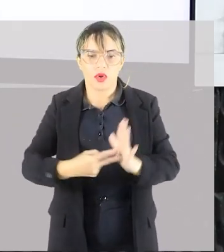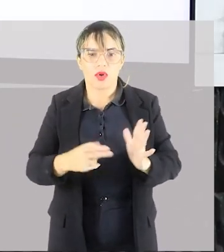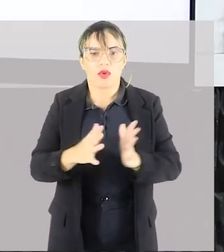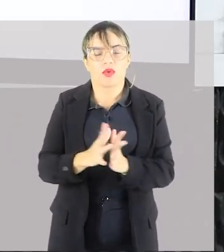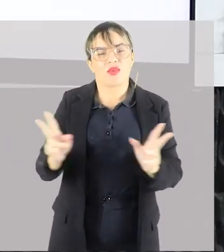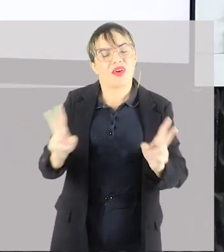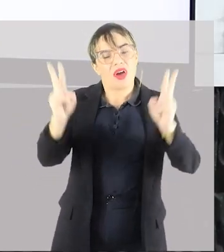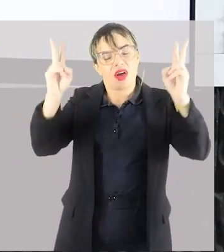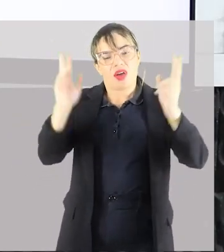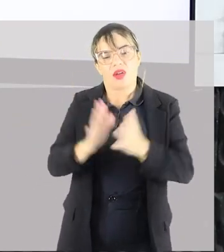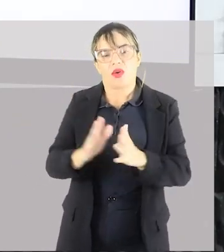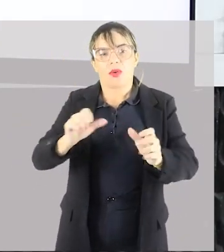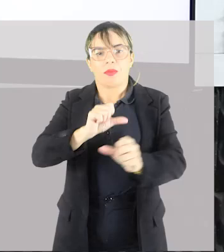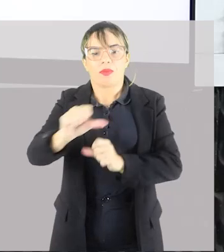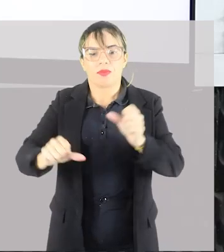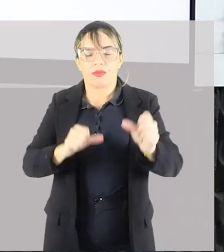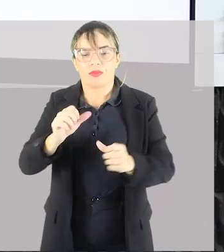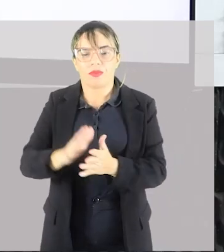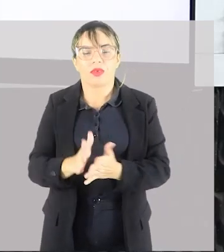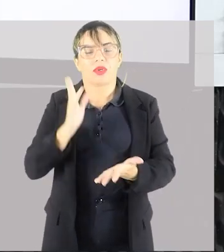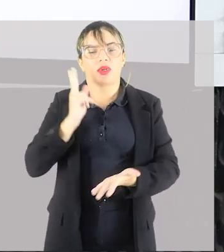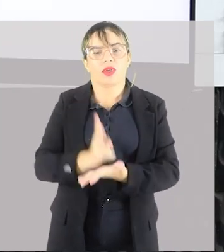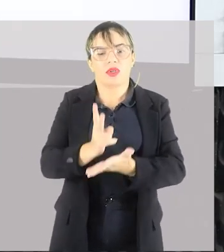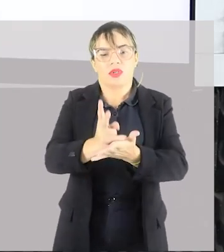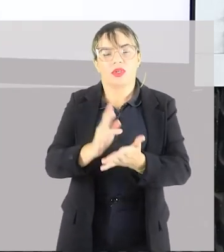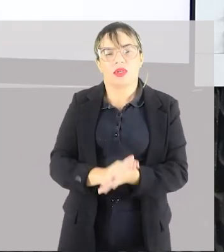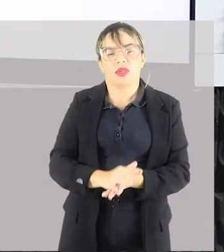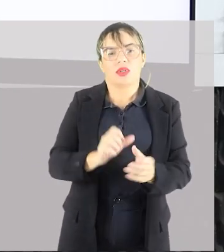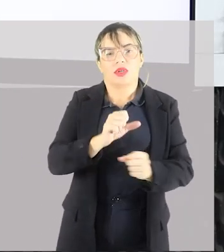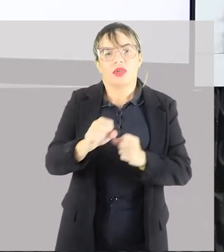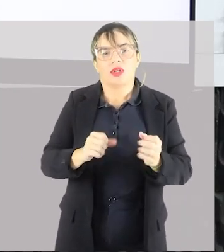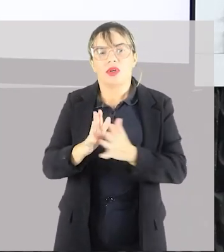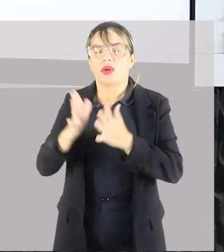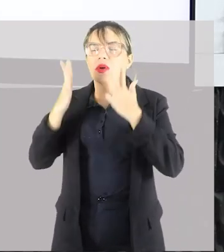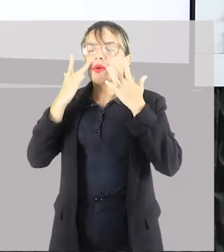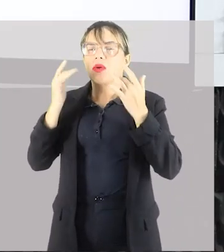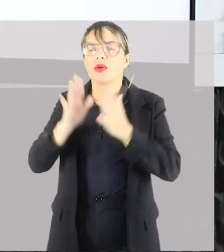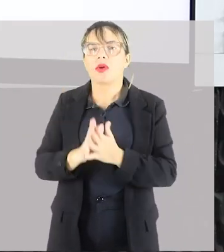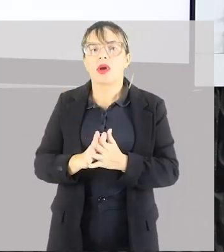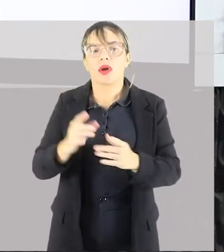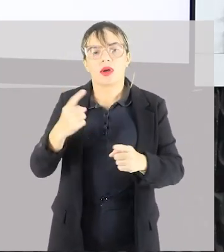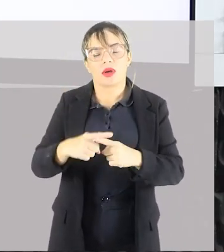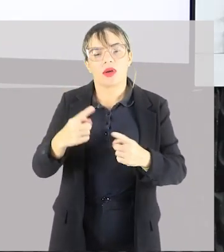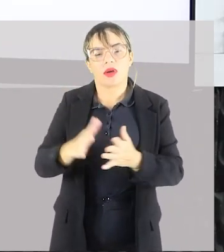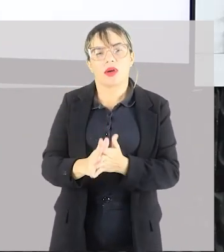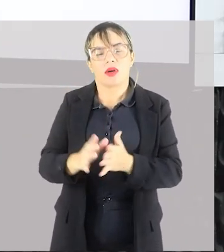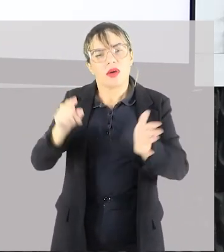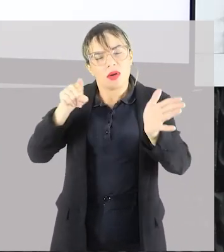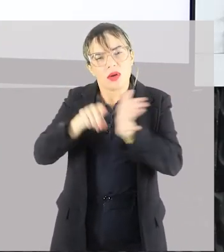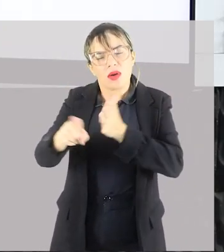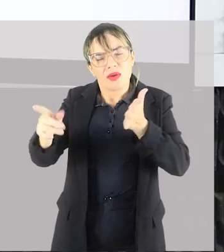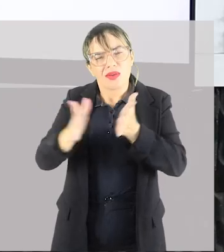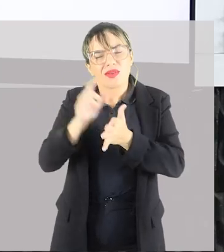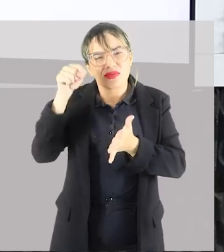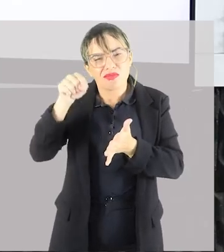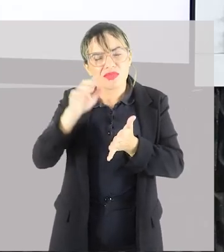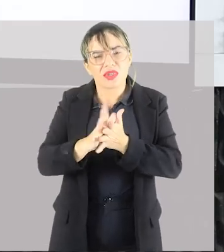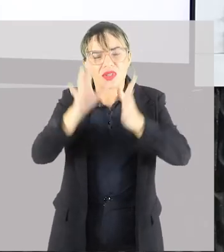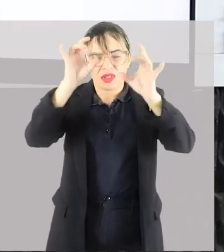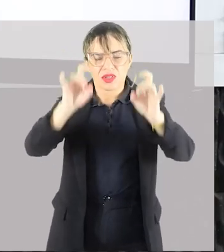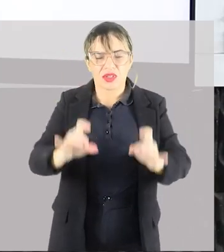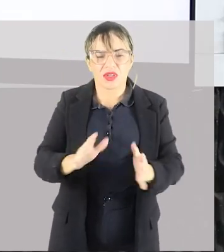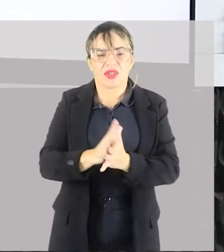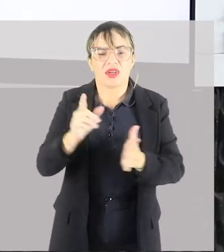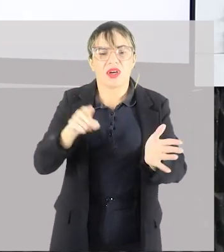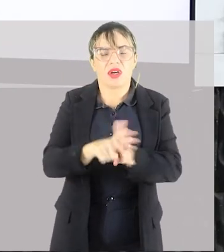faz isso constantemente. Só que quando você trata isso para a arte, alguém quer questionar. Vou repetir novamente. Nenhum de vocês é especialista em arte para